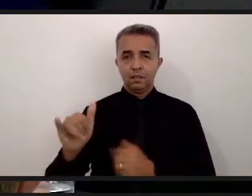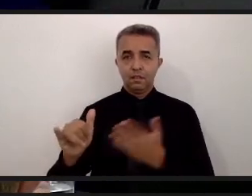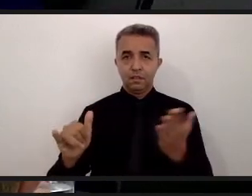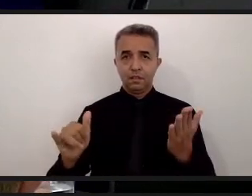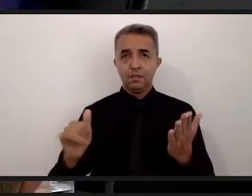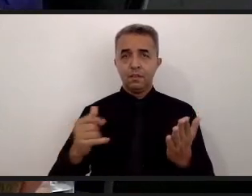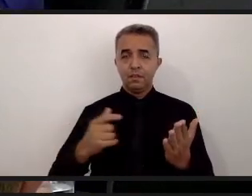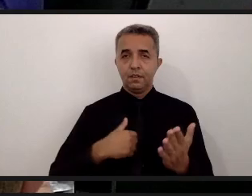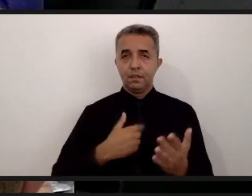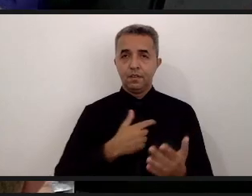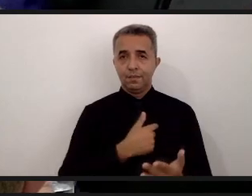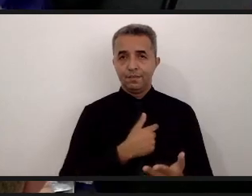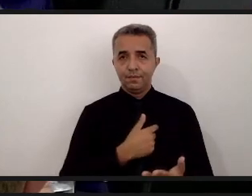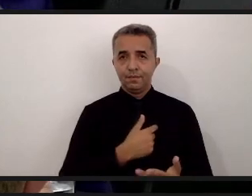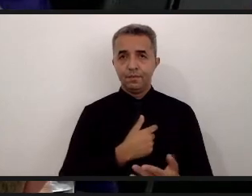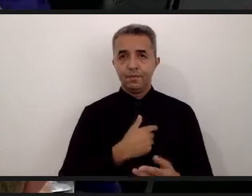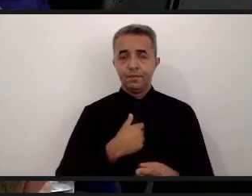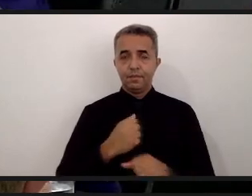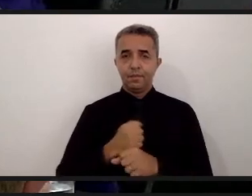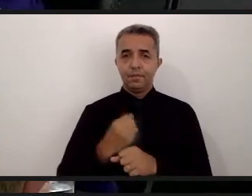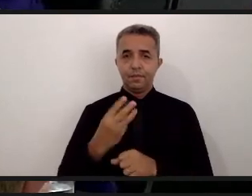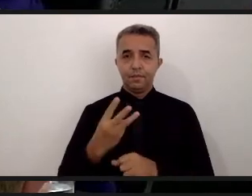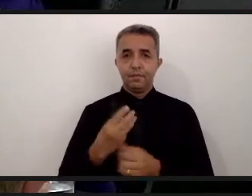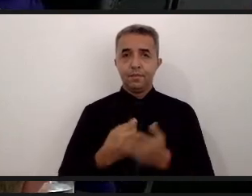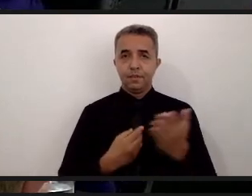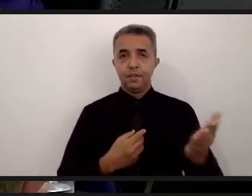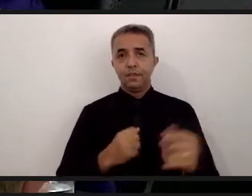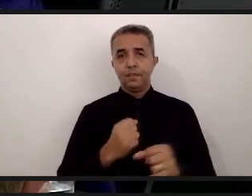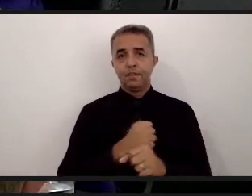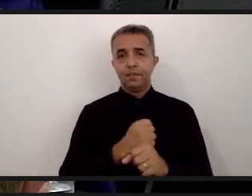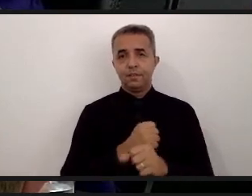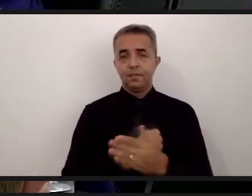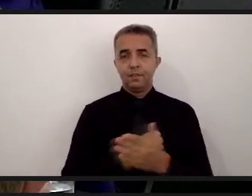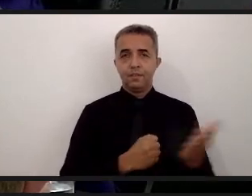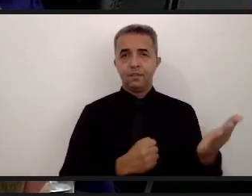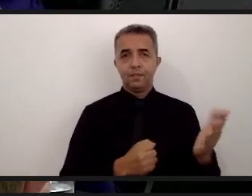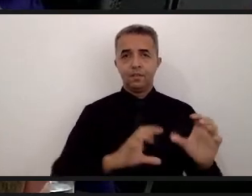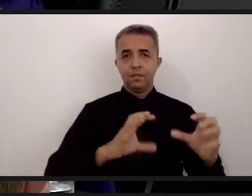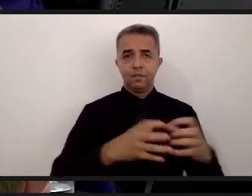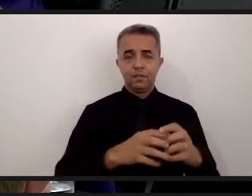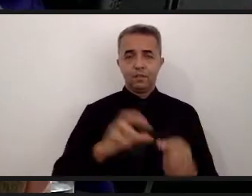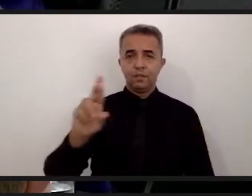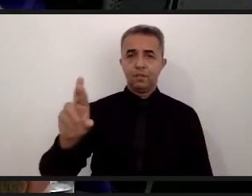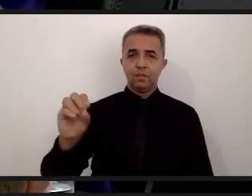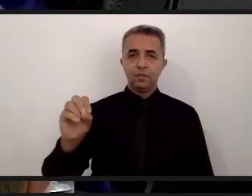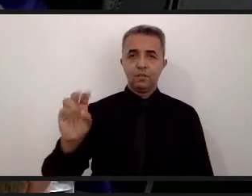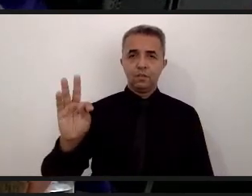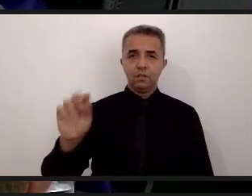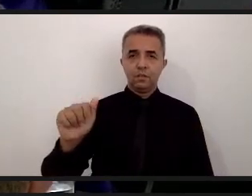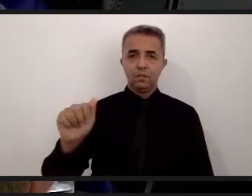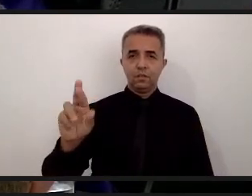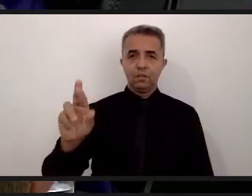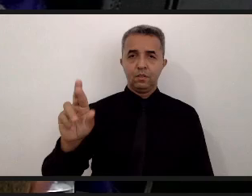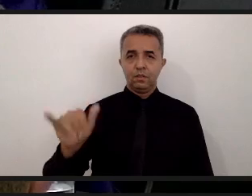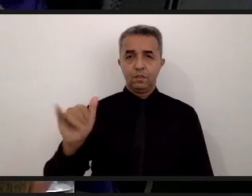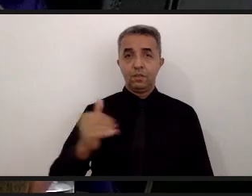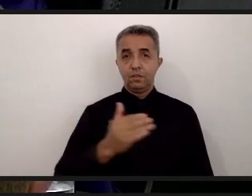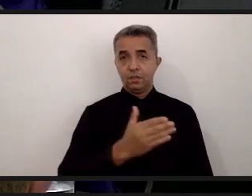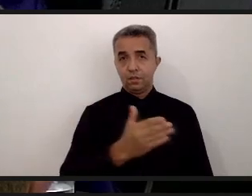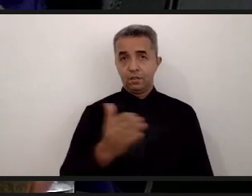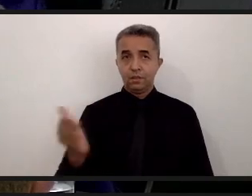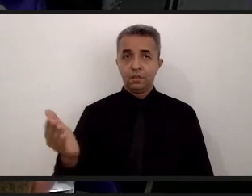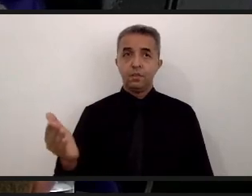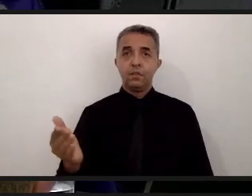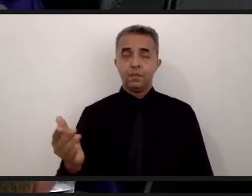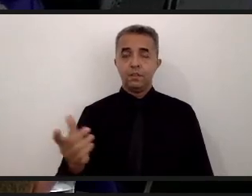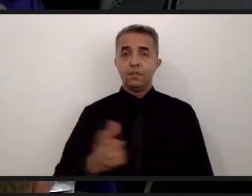tenho apenas 3 anos, mas a Lelê tem muito tempo no Rotary, então é uma mulher que se dedica às causas, como muitas aqui, às causas